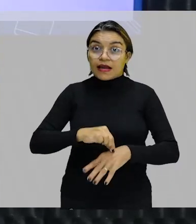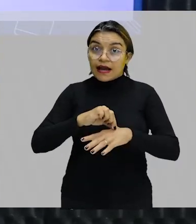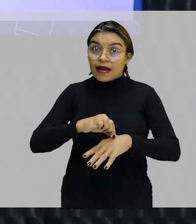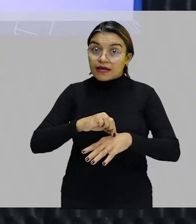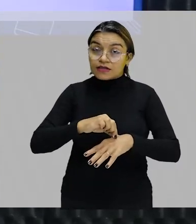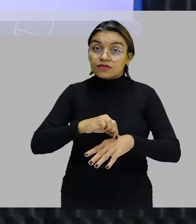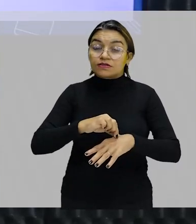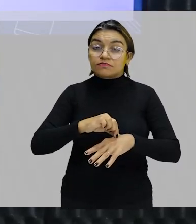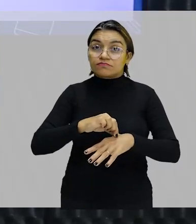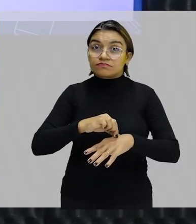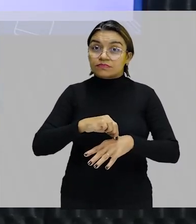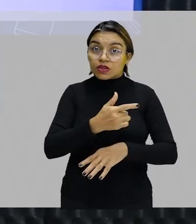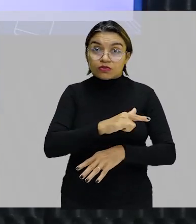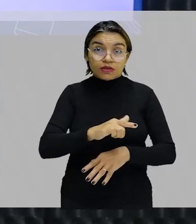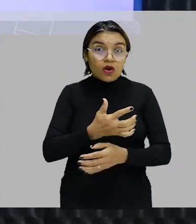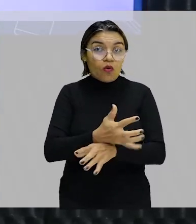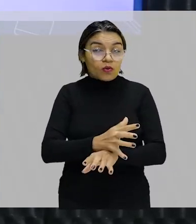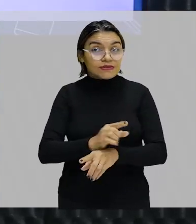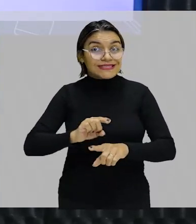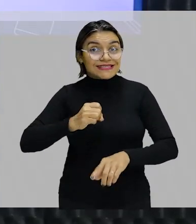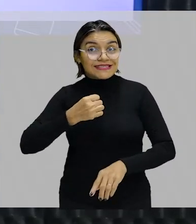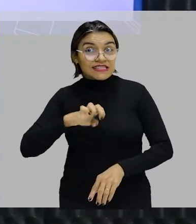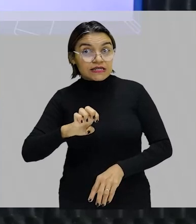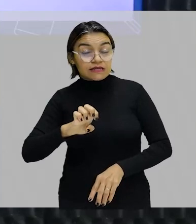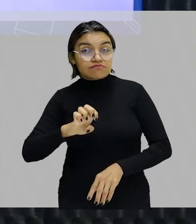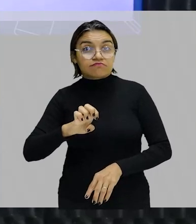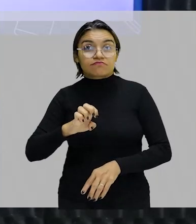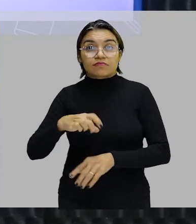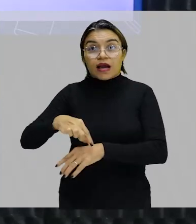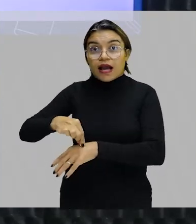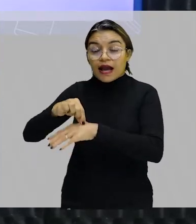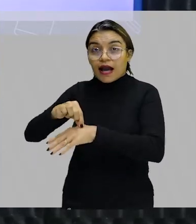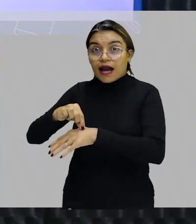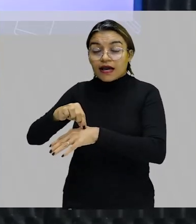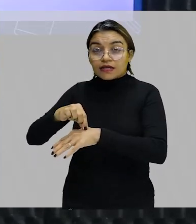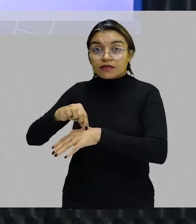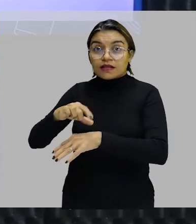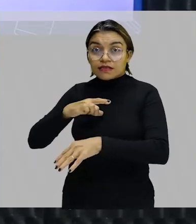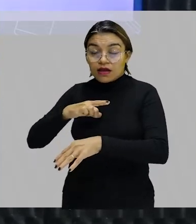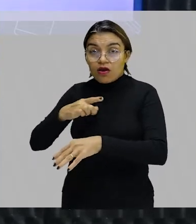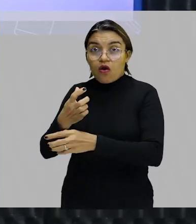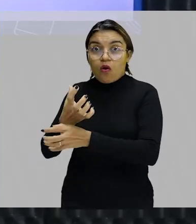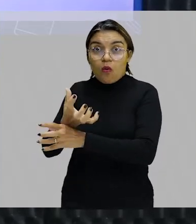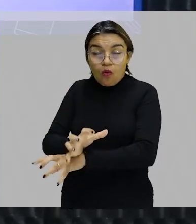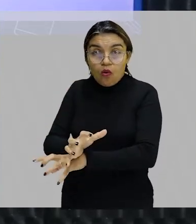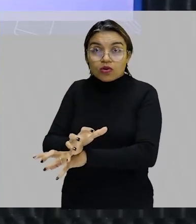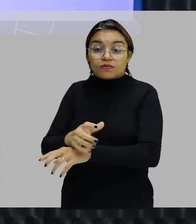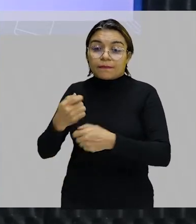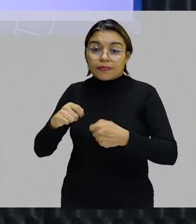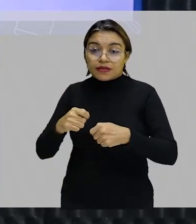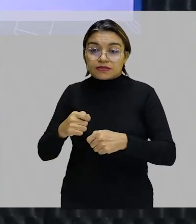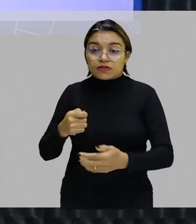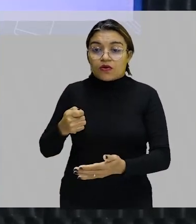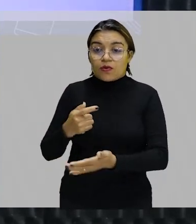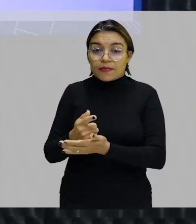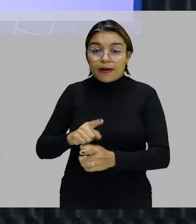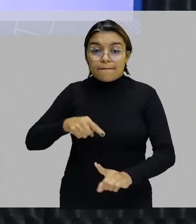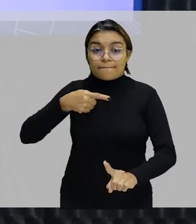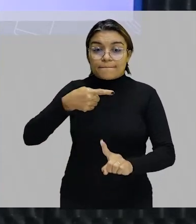osso, deveríamos comprar mais de 7,5 quilos, né? Mais de 7,5 kg. Para